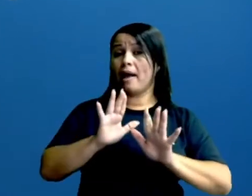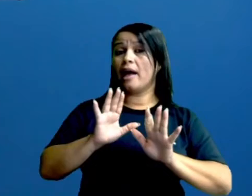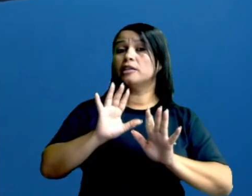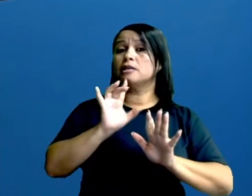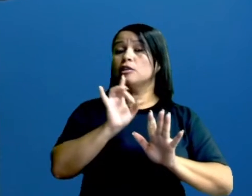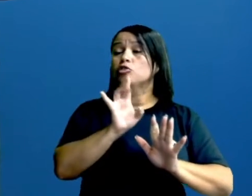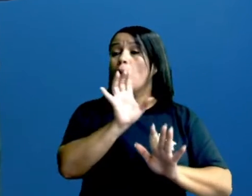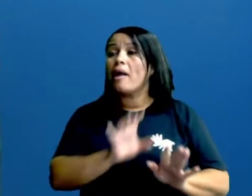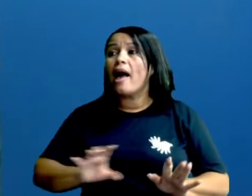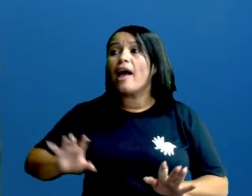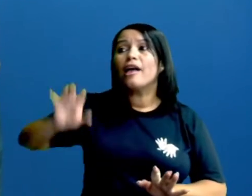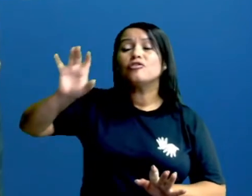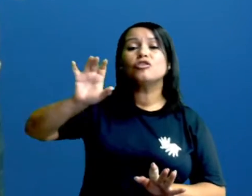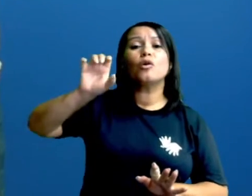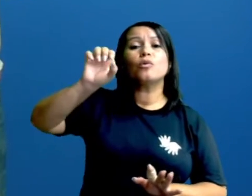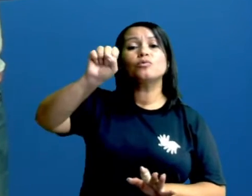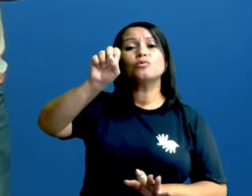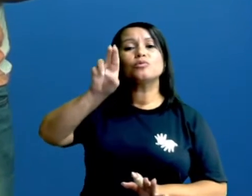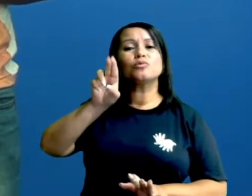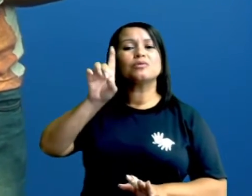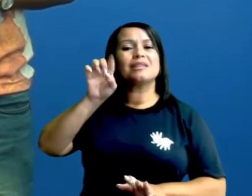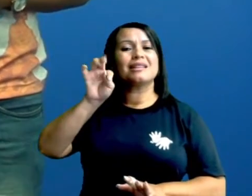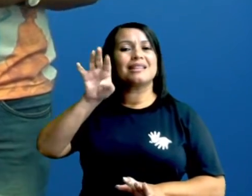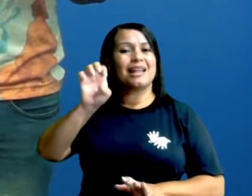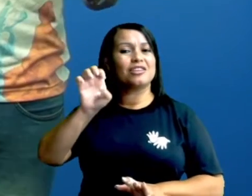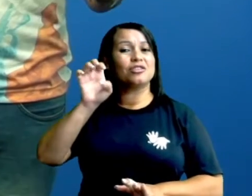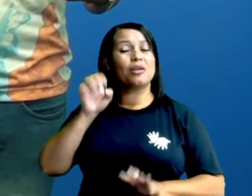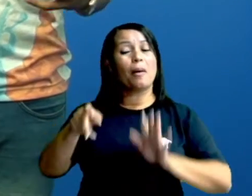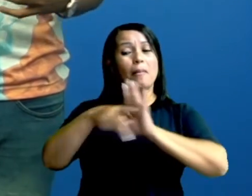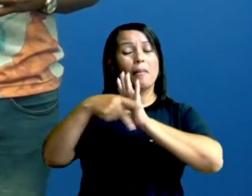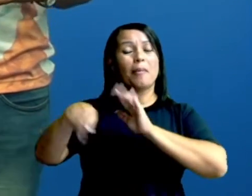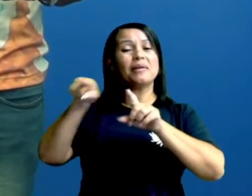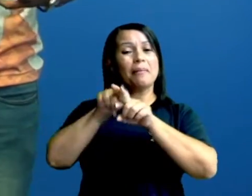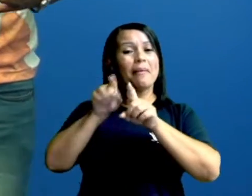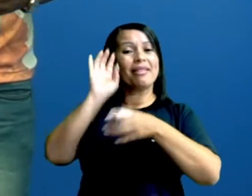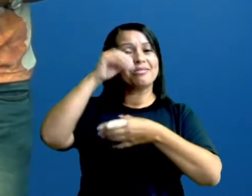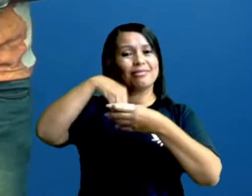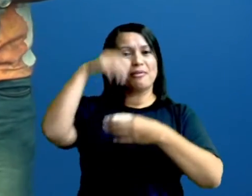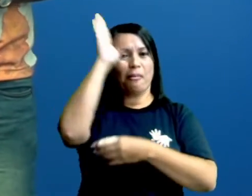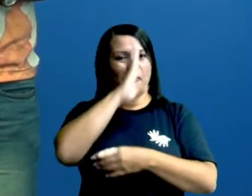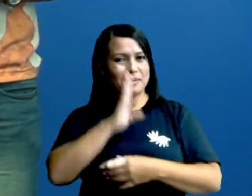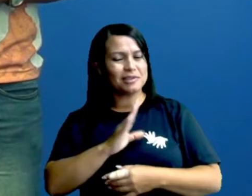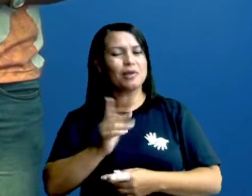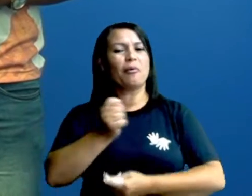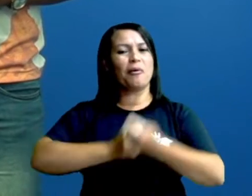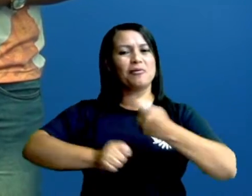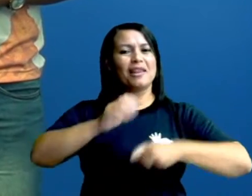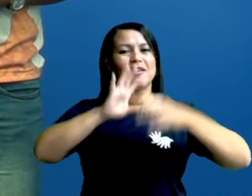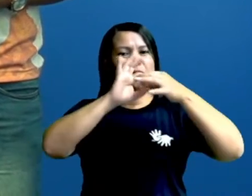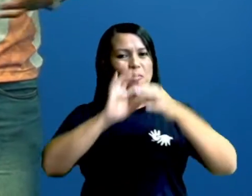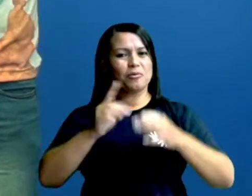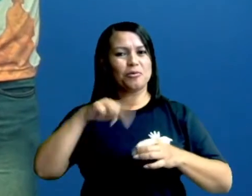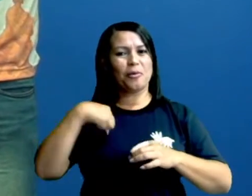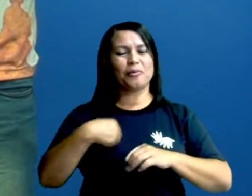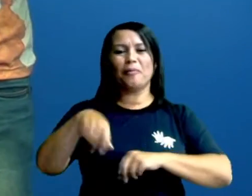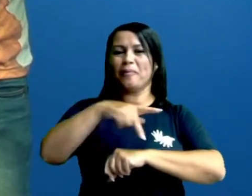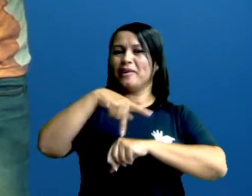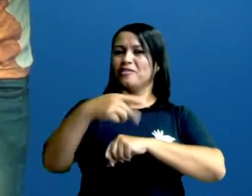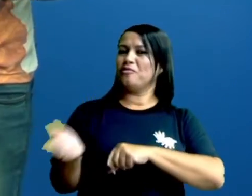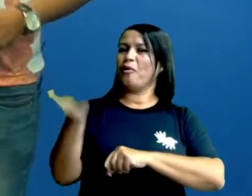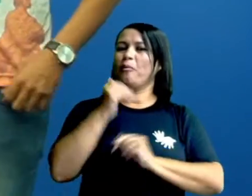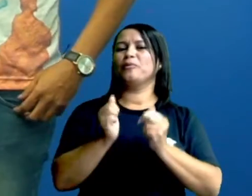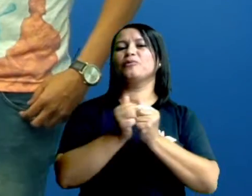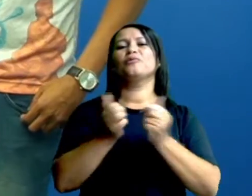região Sudeste do Brasil, que como vocês sabem é uma região aí importante, né, para o contexto econômico do nosso país, tá? Então vem